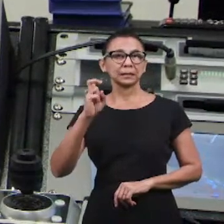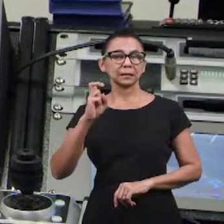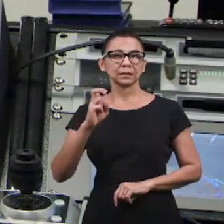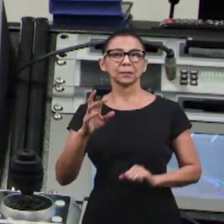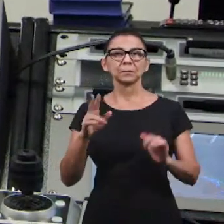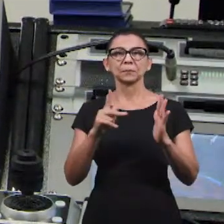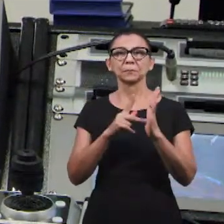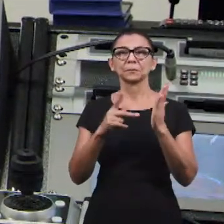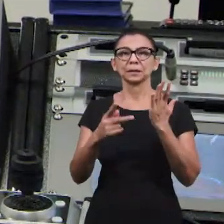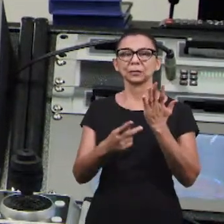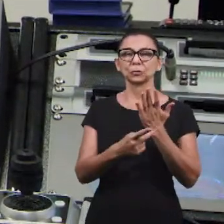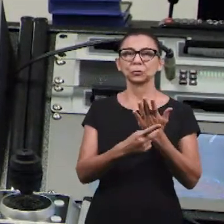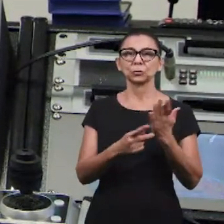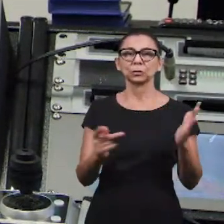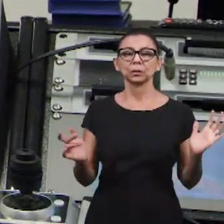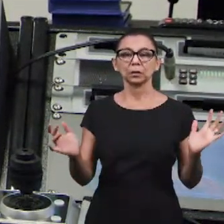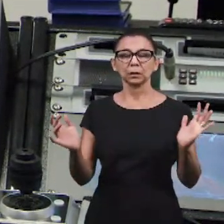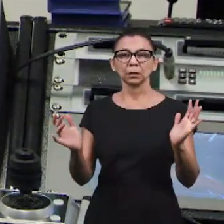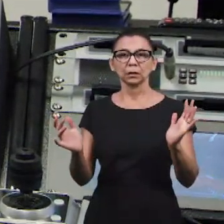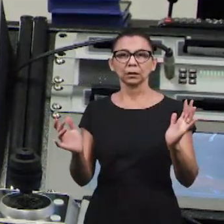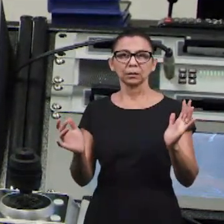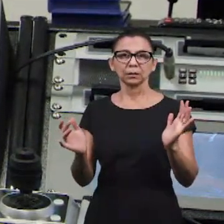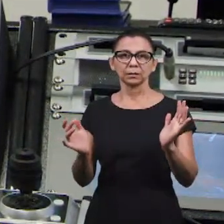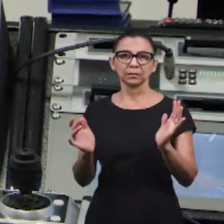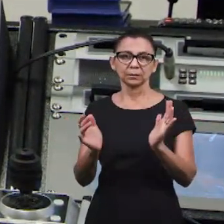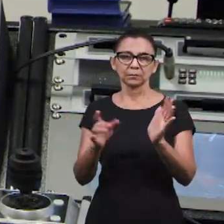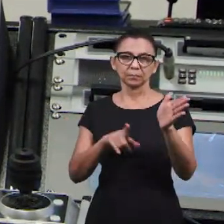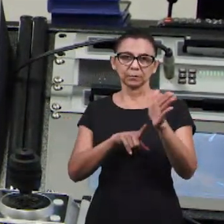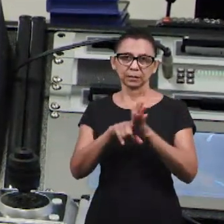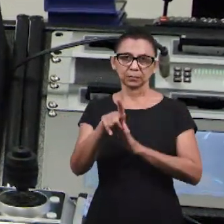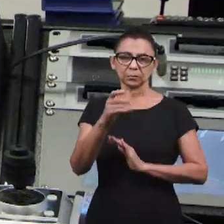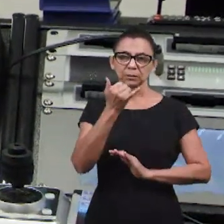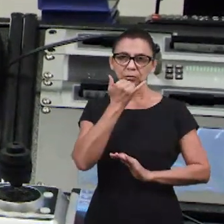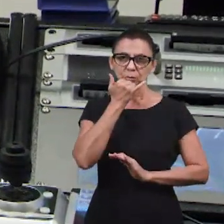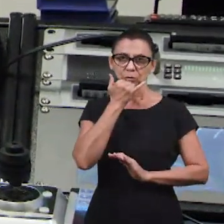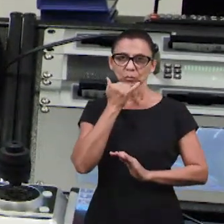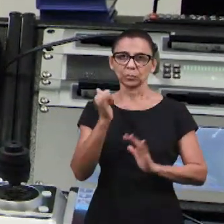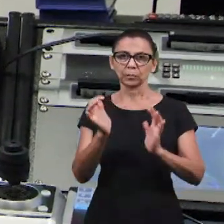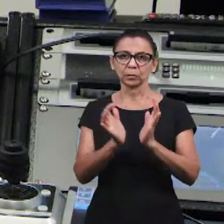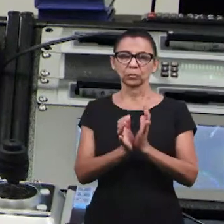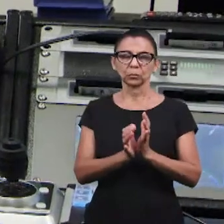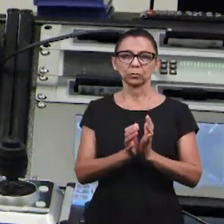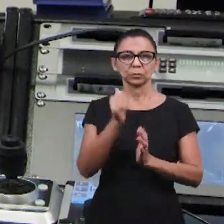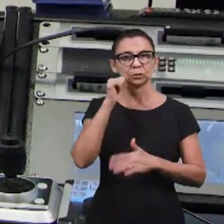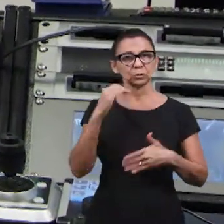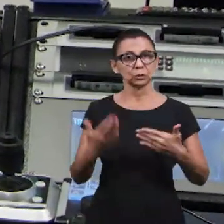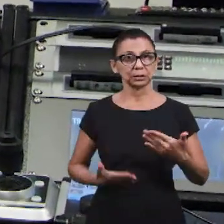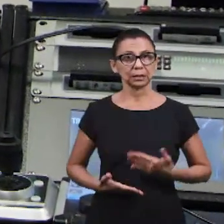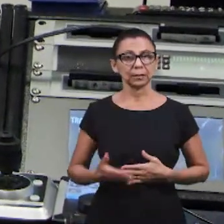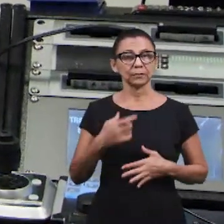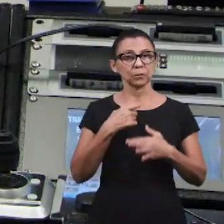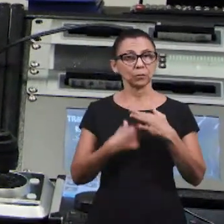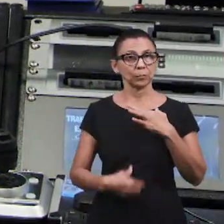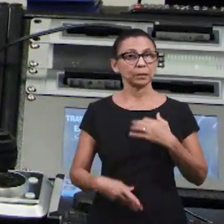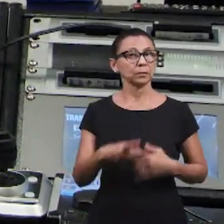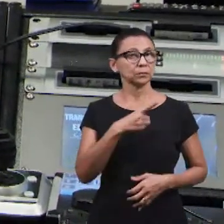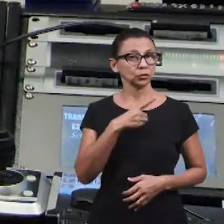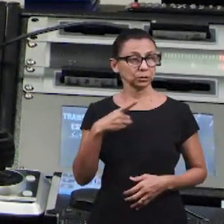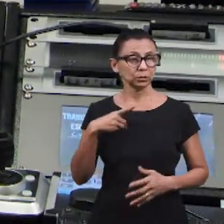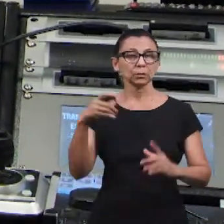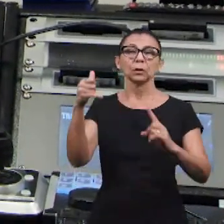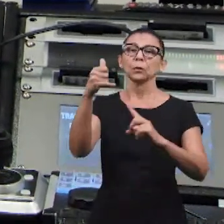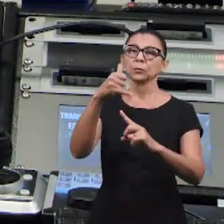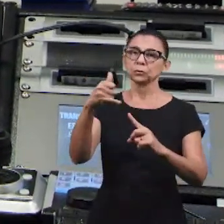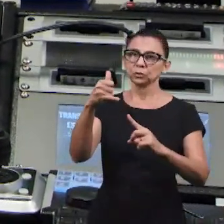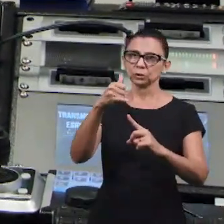destinada a professoras, jovens, senhoras, obreiros, diáconos e ungidos. Até a quarta pergunta,